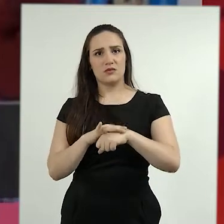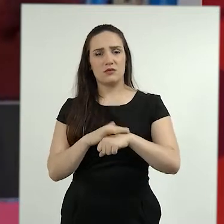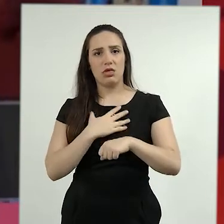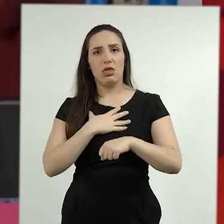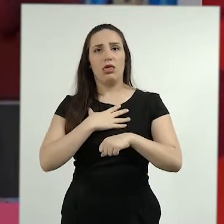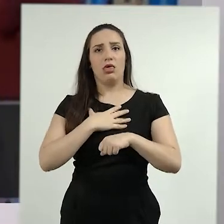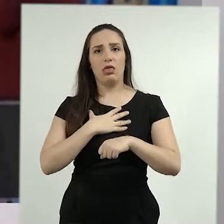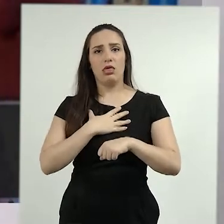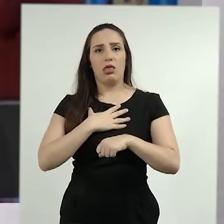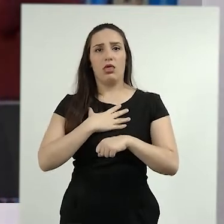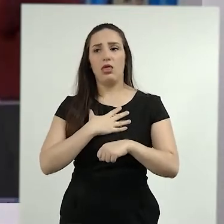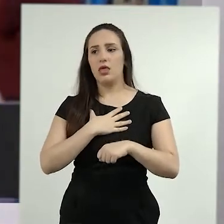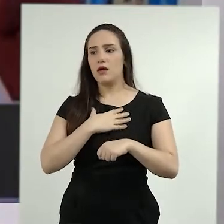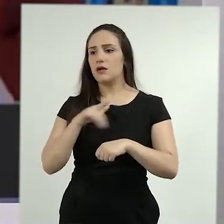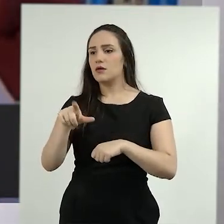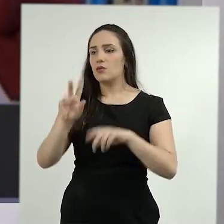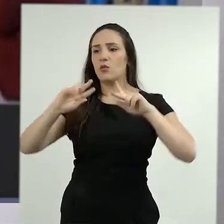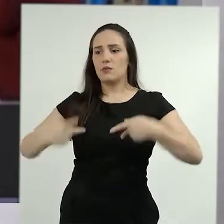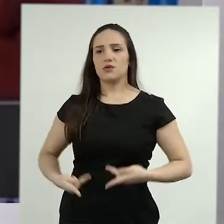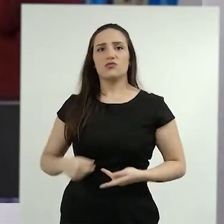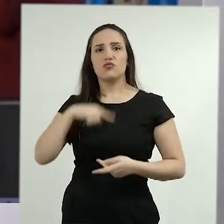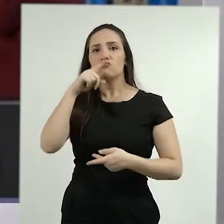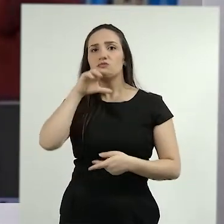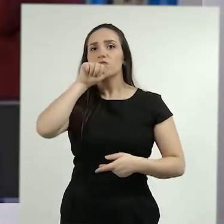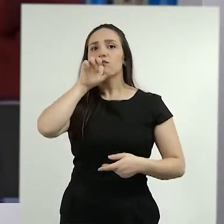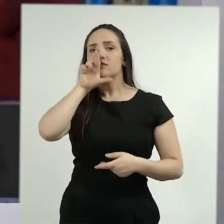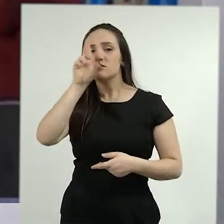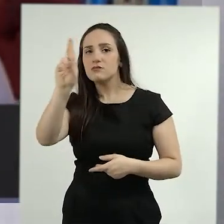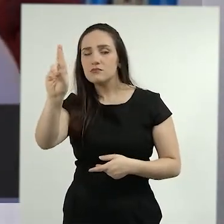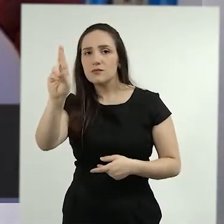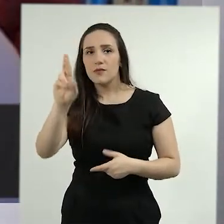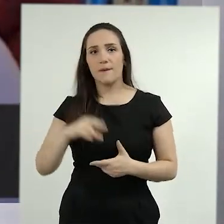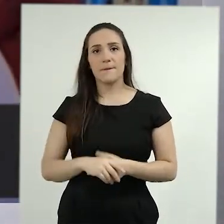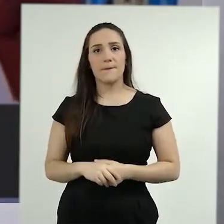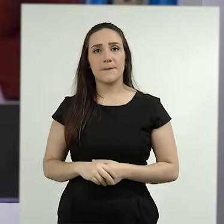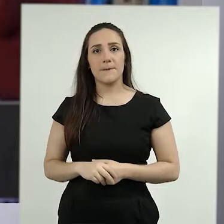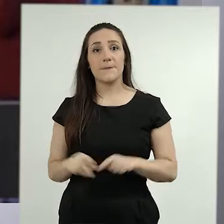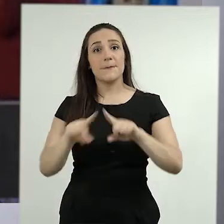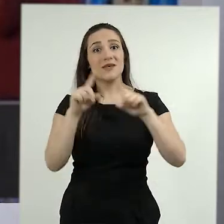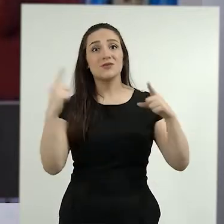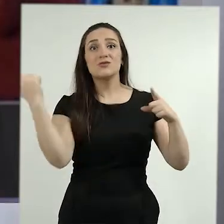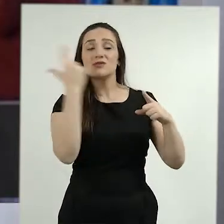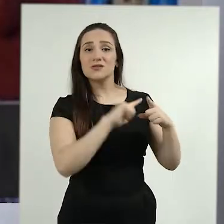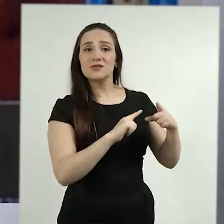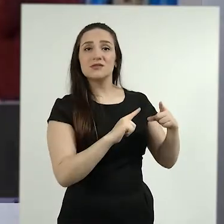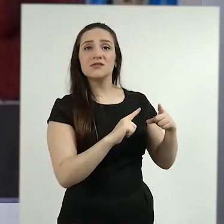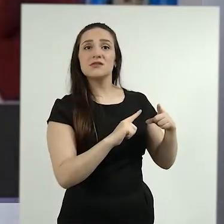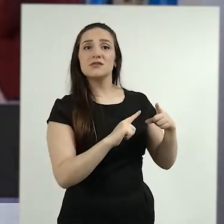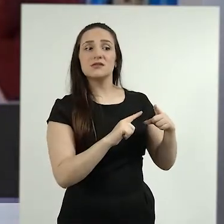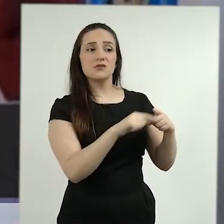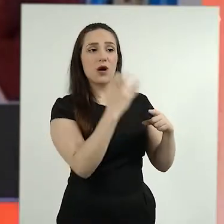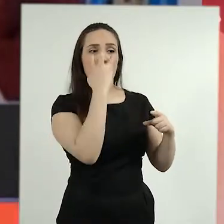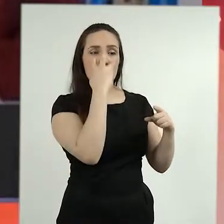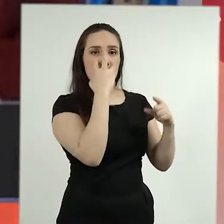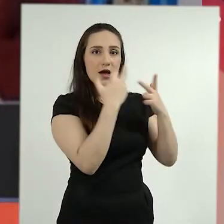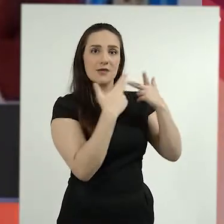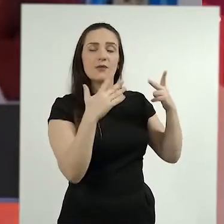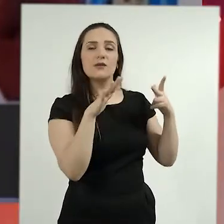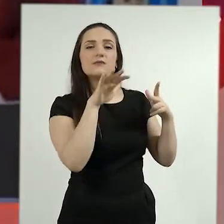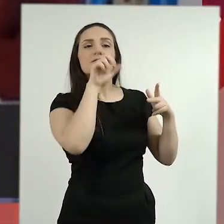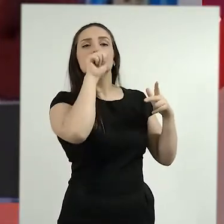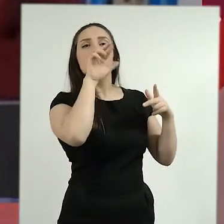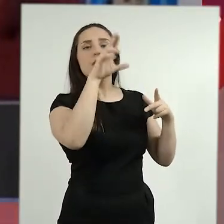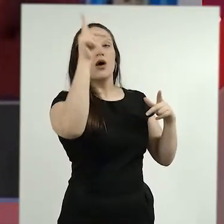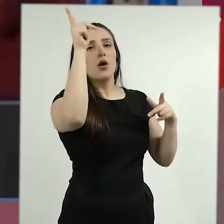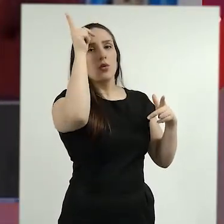síndrome respiratória aguda nos seres humanos, por outro lado, acabou gerando aí para os animais, ou causando